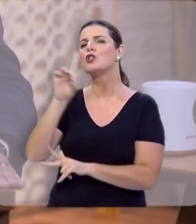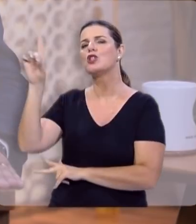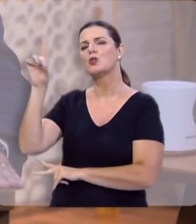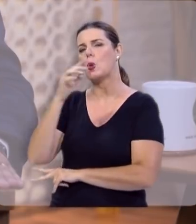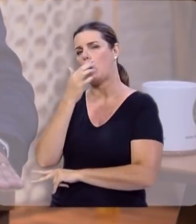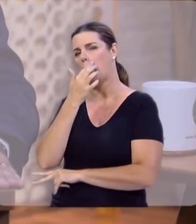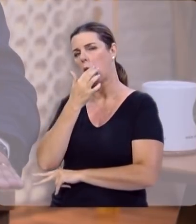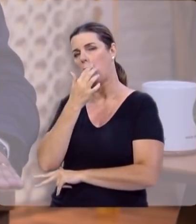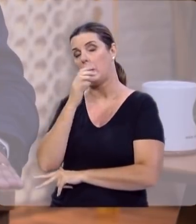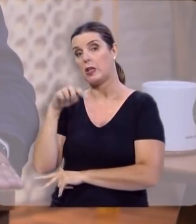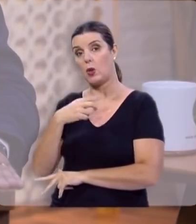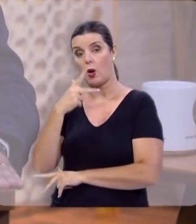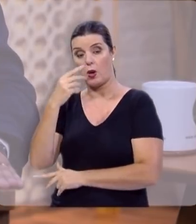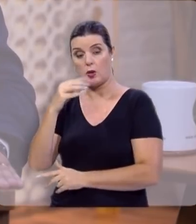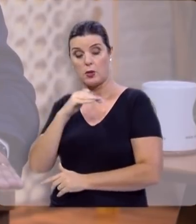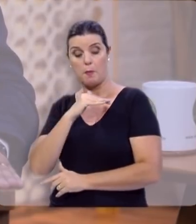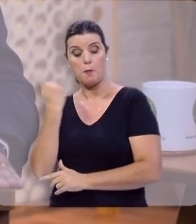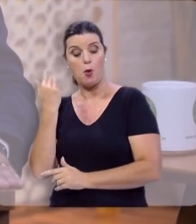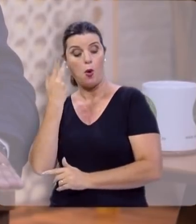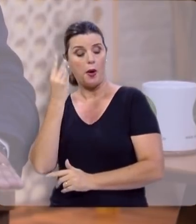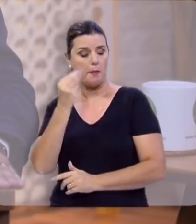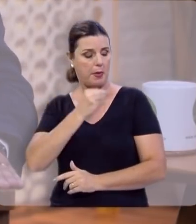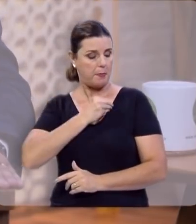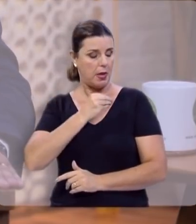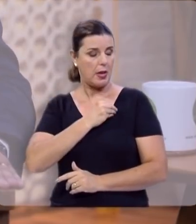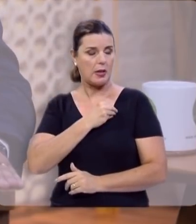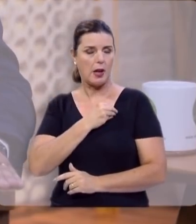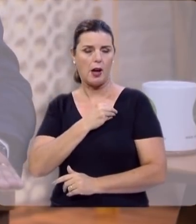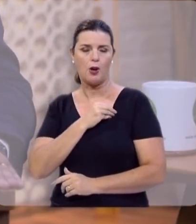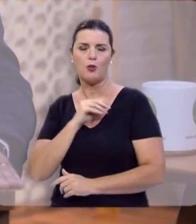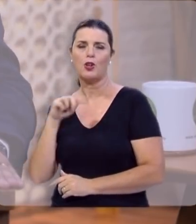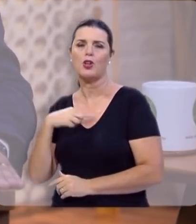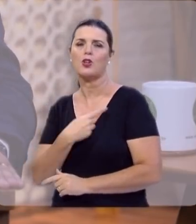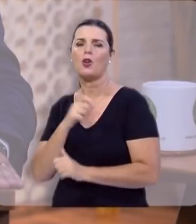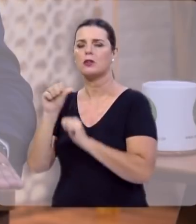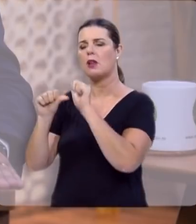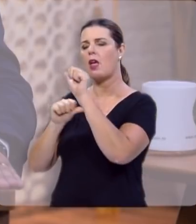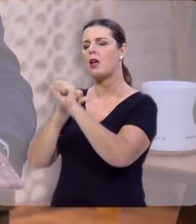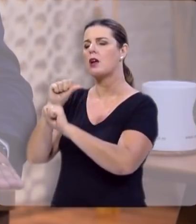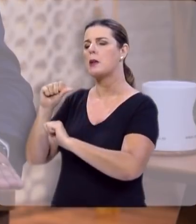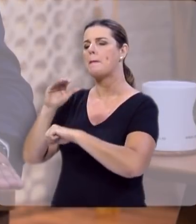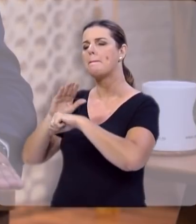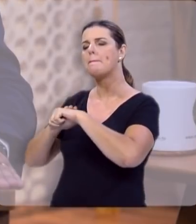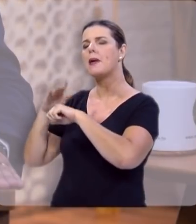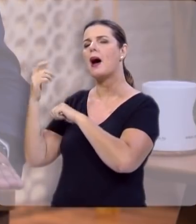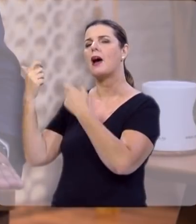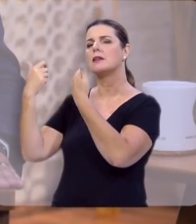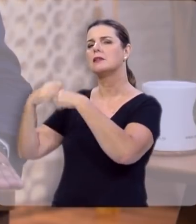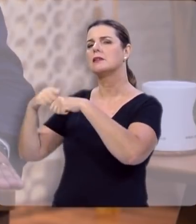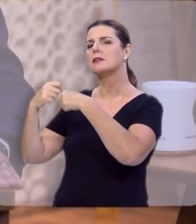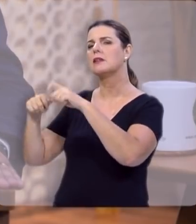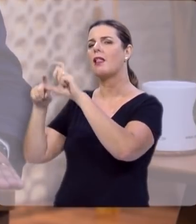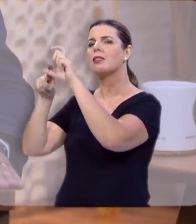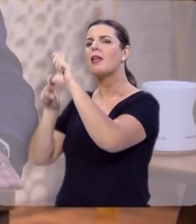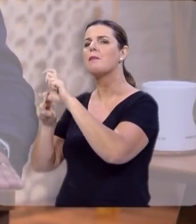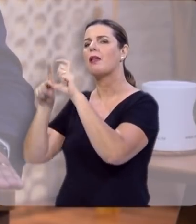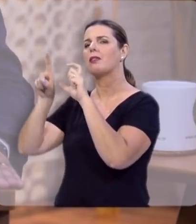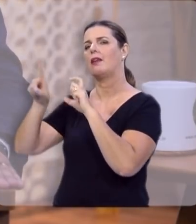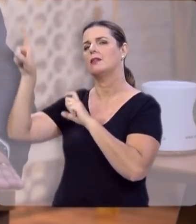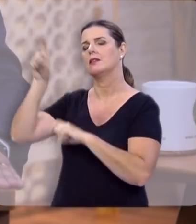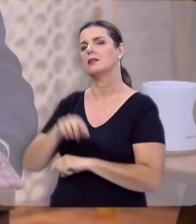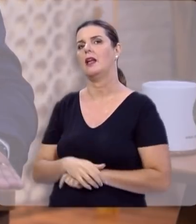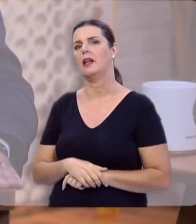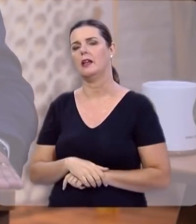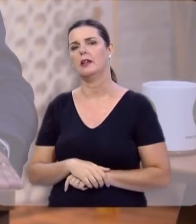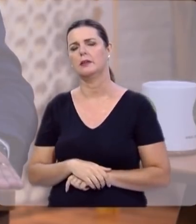nós morramos no nosso amor para o pecado e para que nós nos tornemos mais dependentes de Deus.